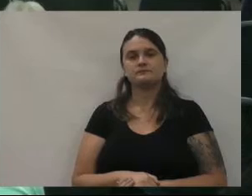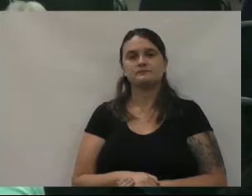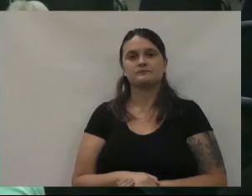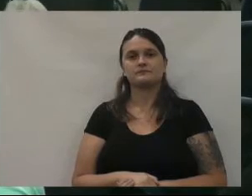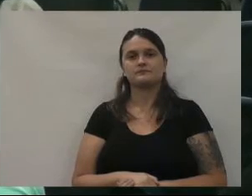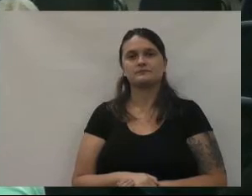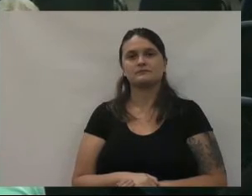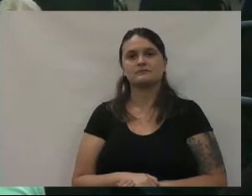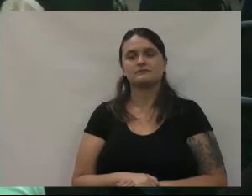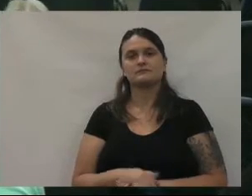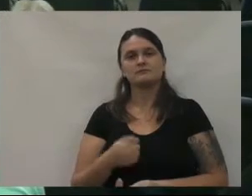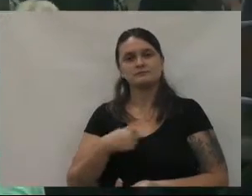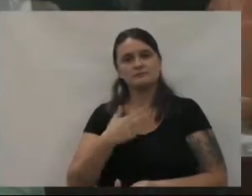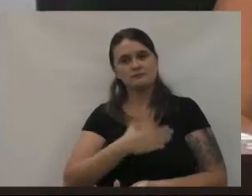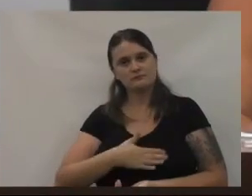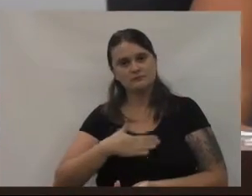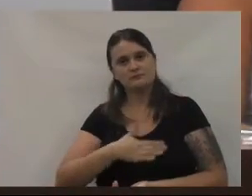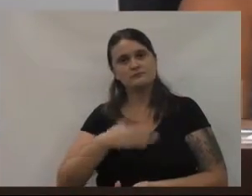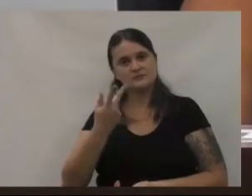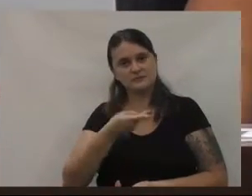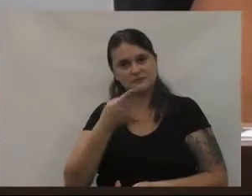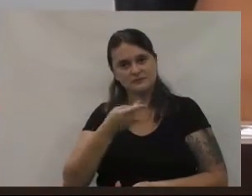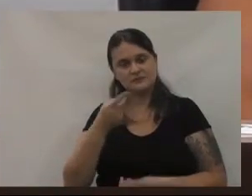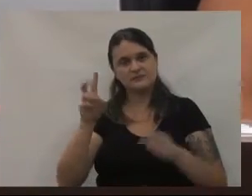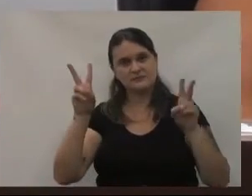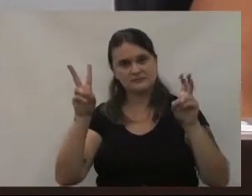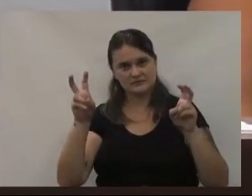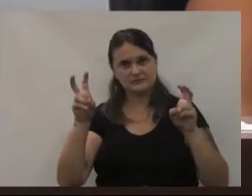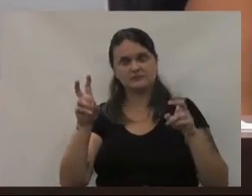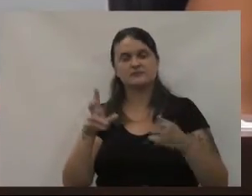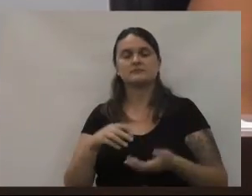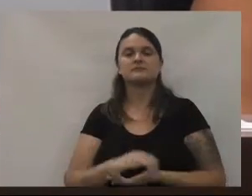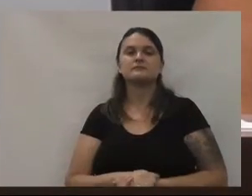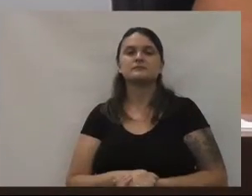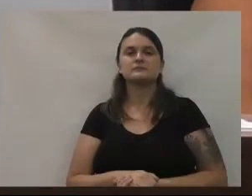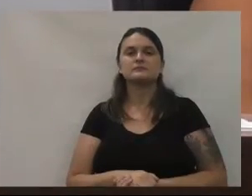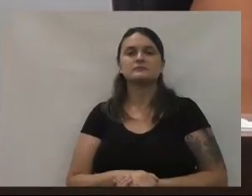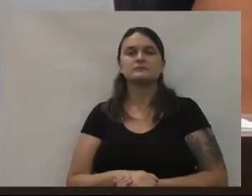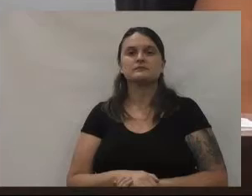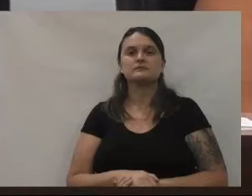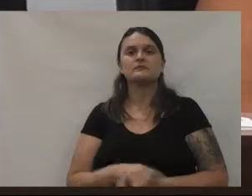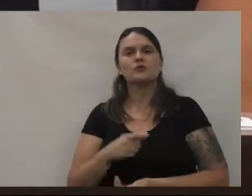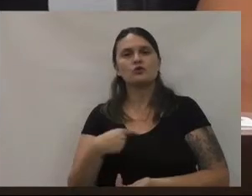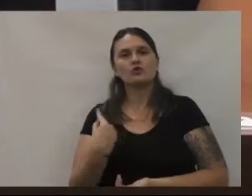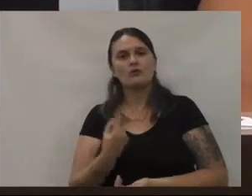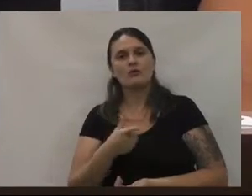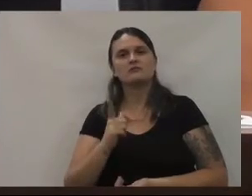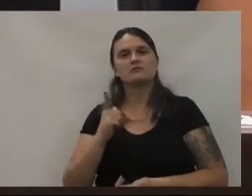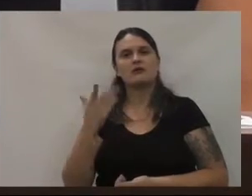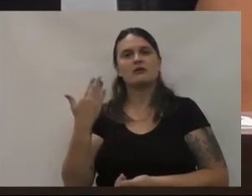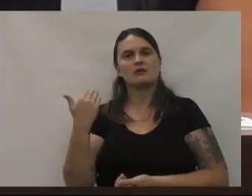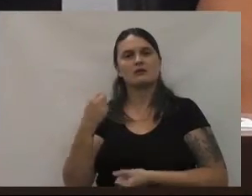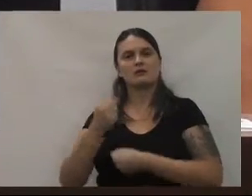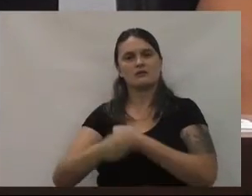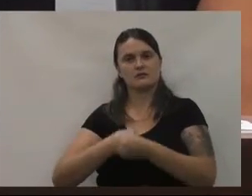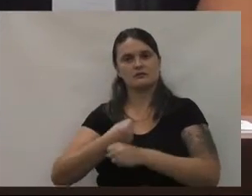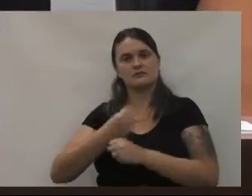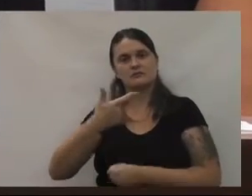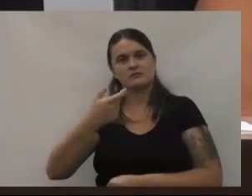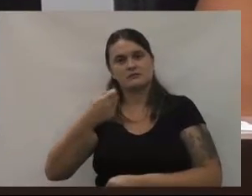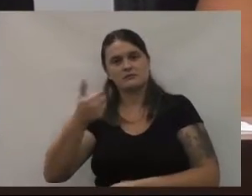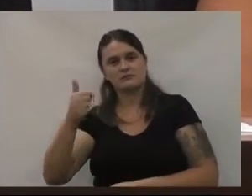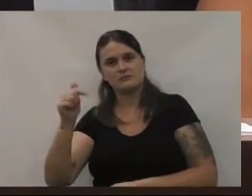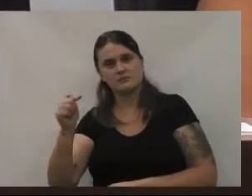Eu gostaria de abordar a seguinte situação, doutor Pedroso. Nós tivemos, no ano de